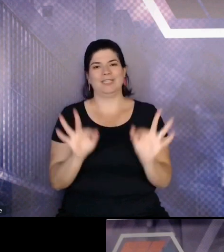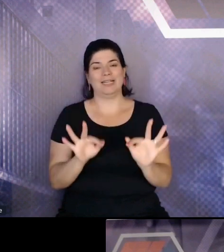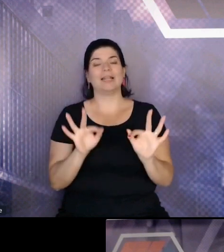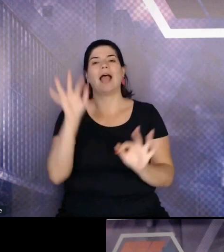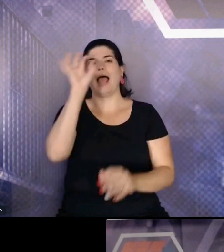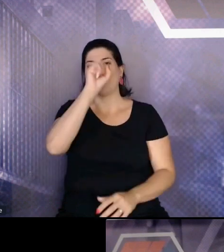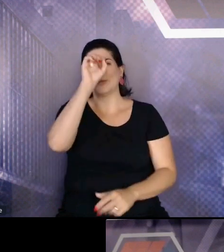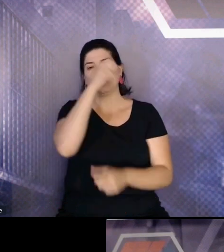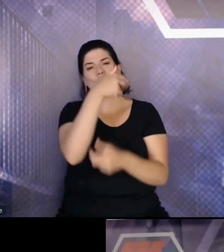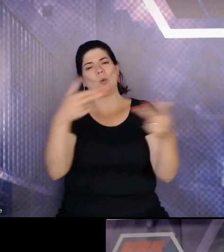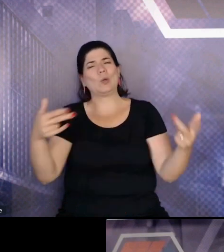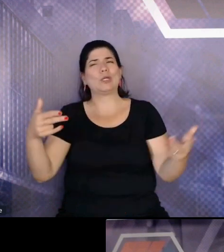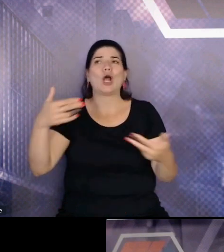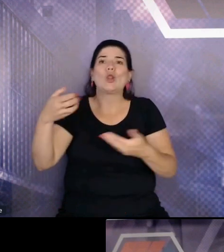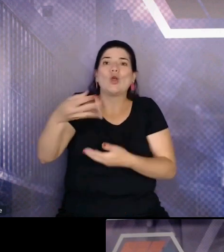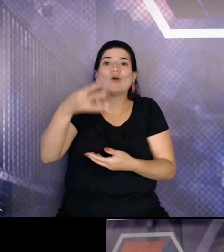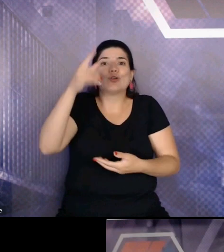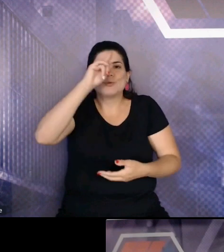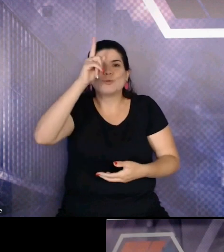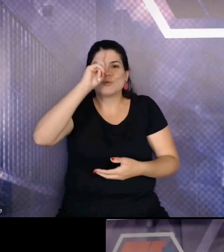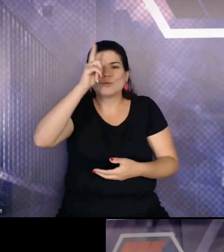aprendendo uma coisa nova todo dia.